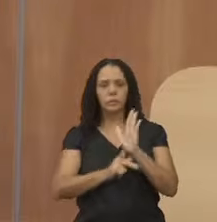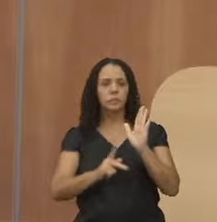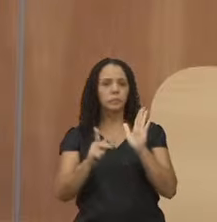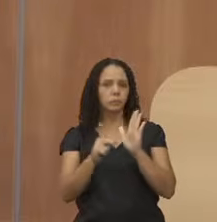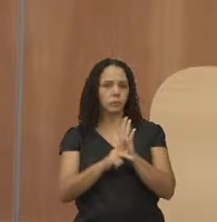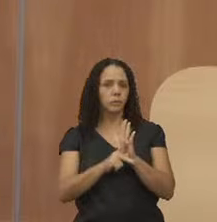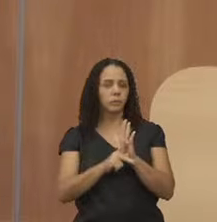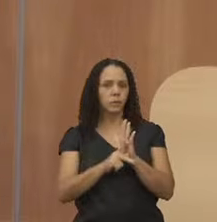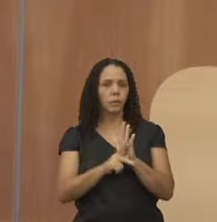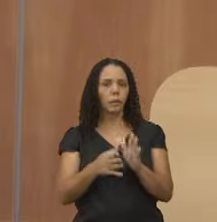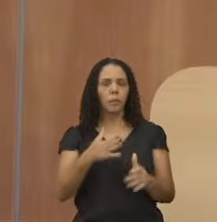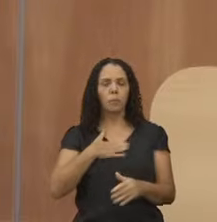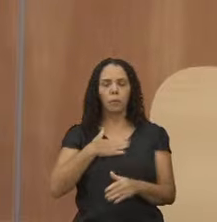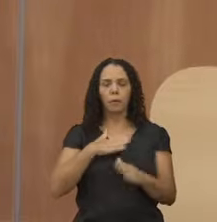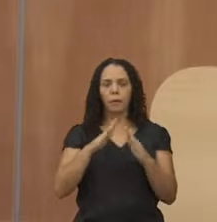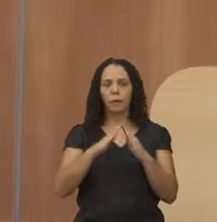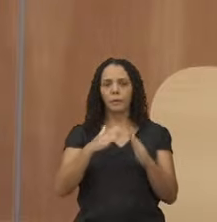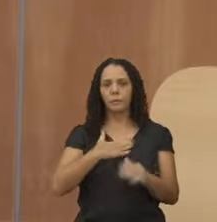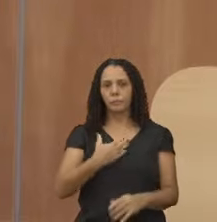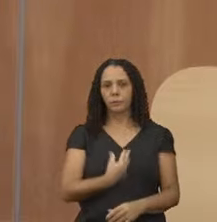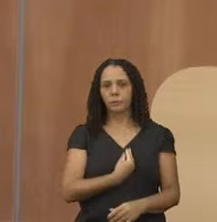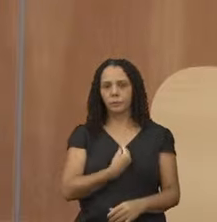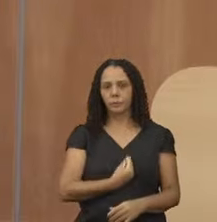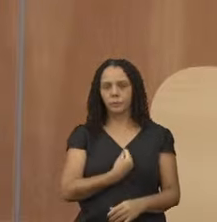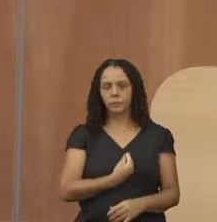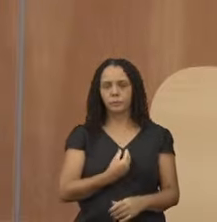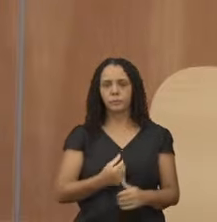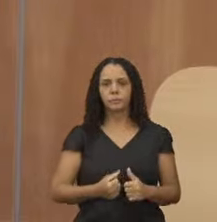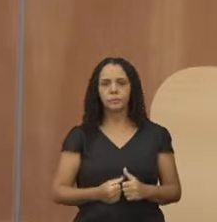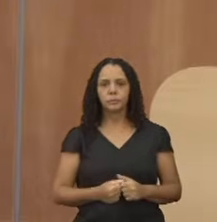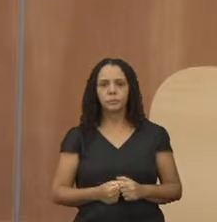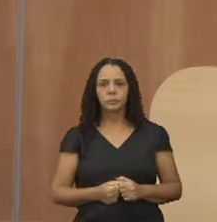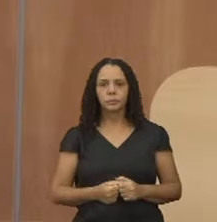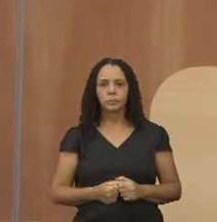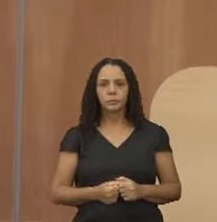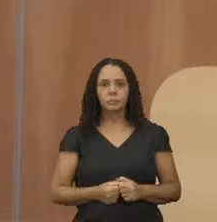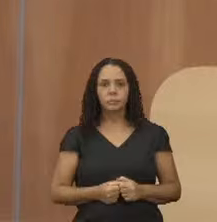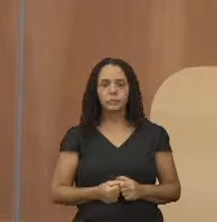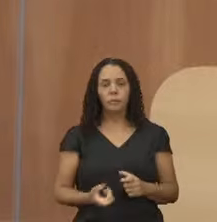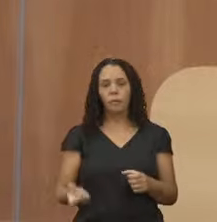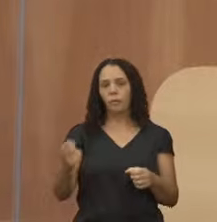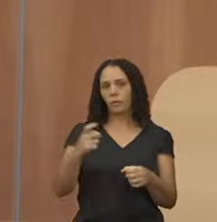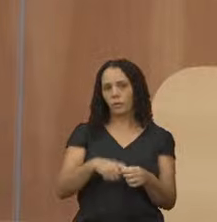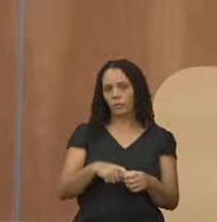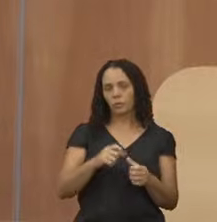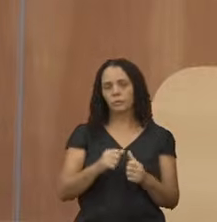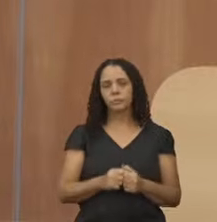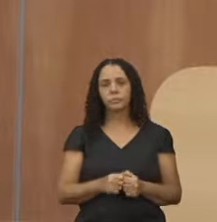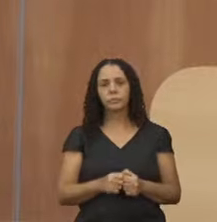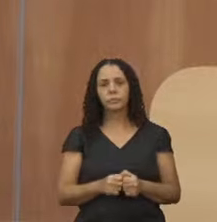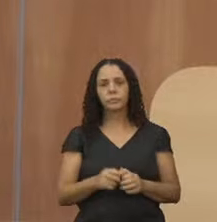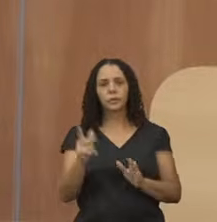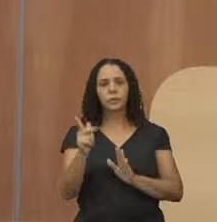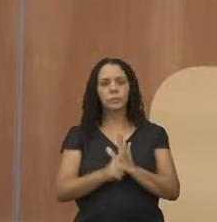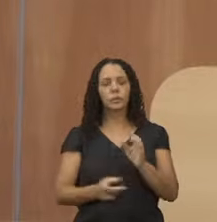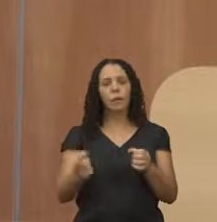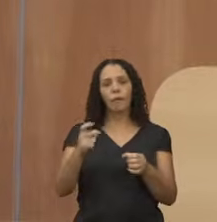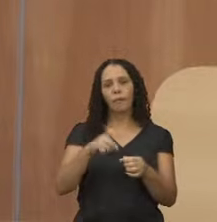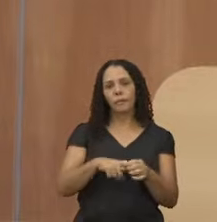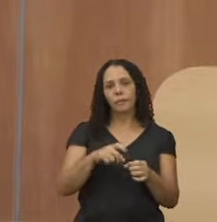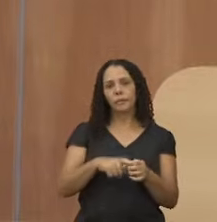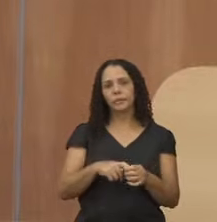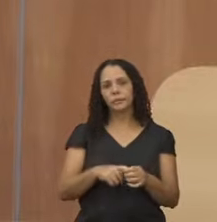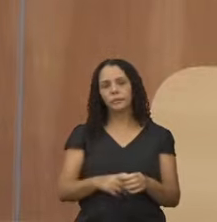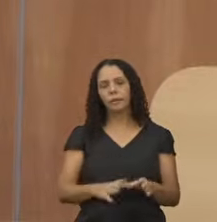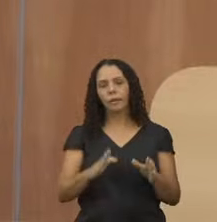programa Minha Casa Minha Vida, que volta, né, vereador Flavinho? Esse programa volta, né? A